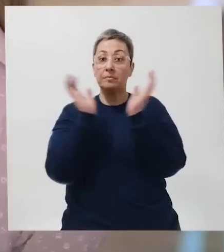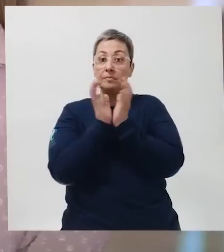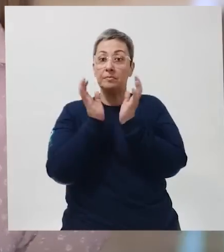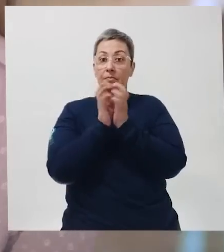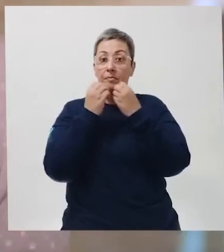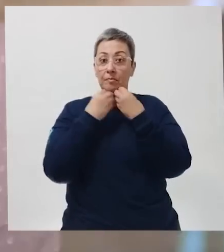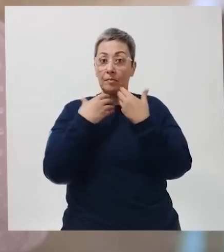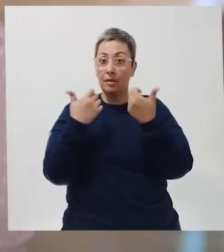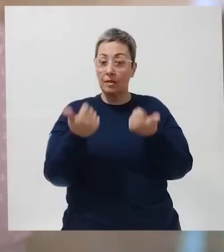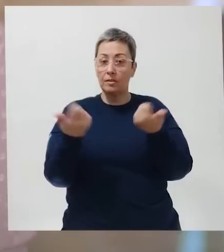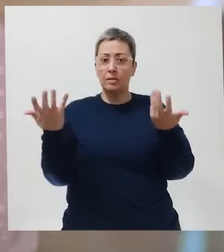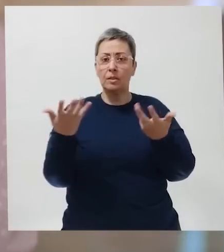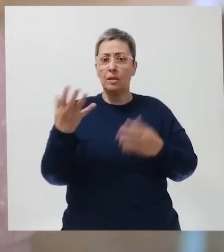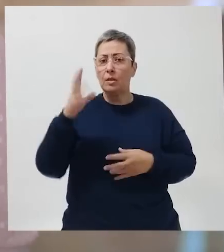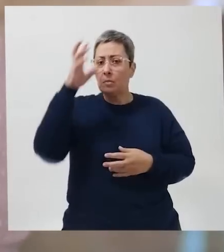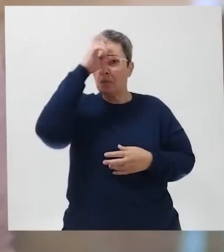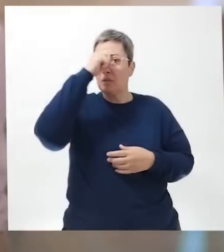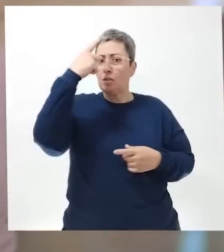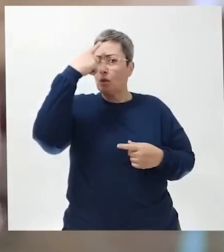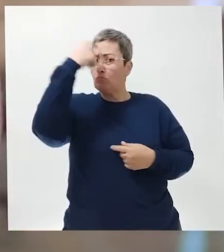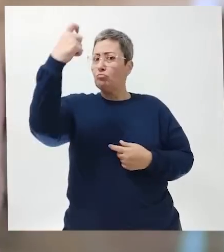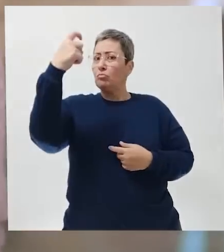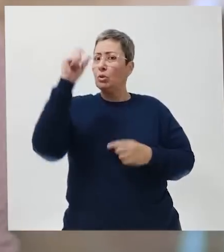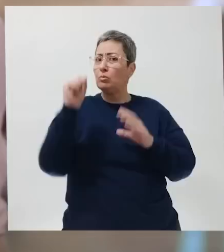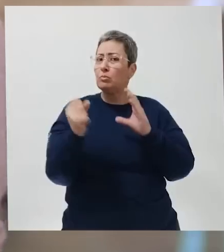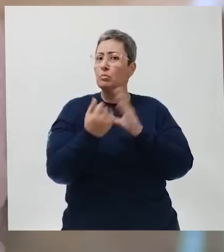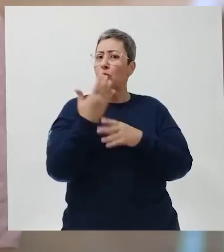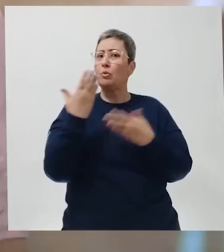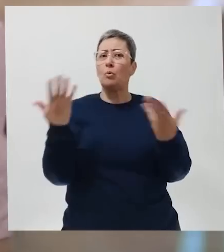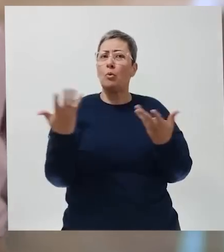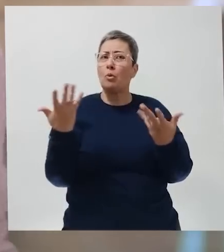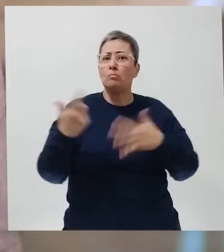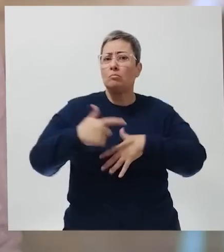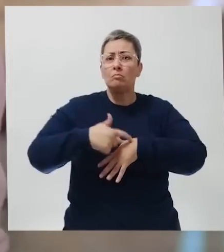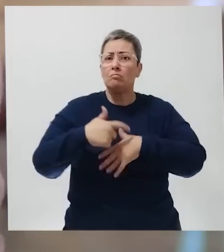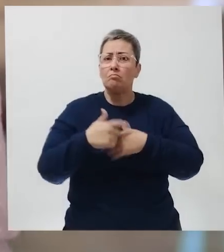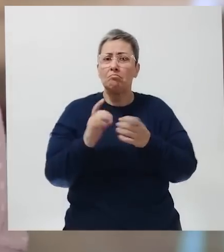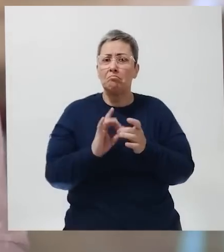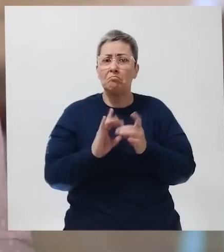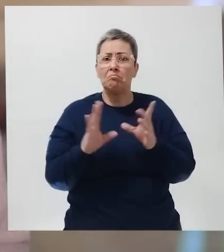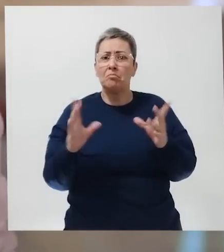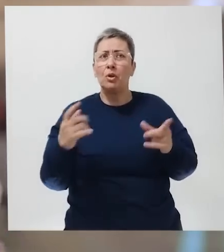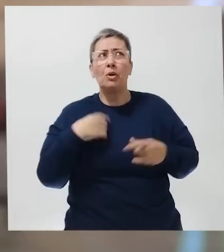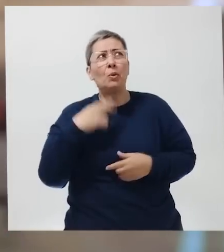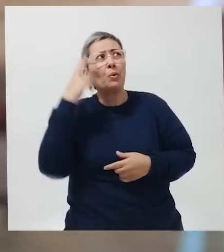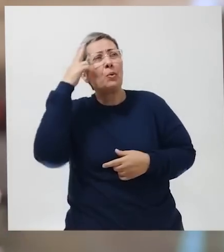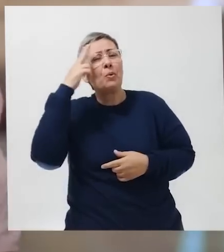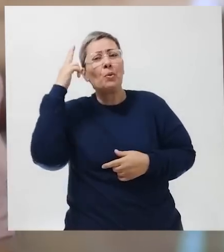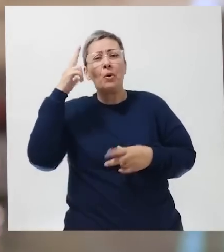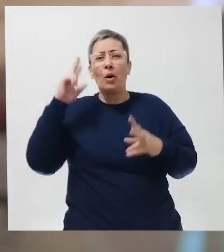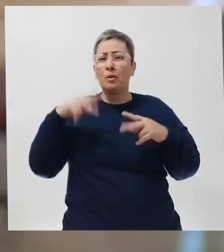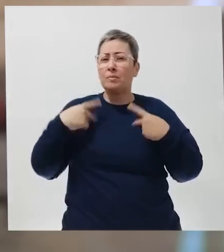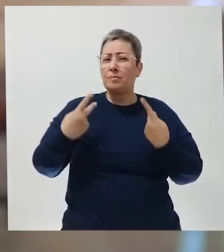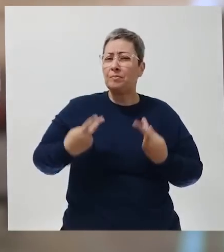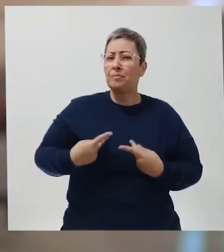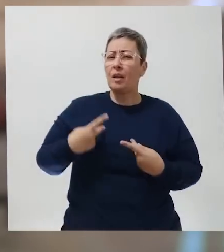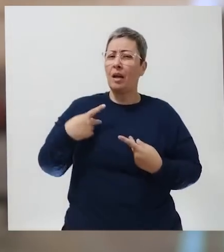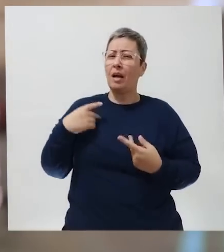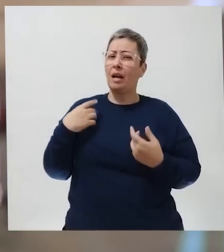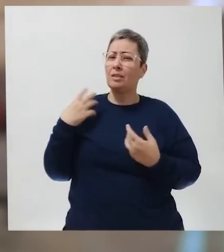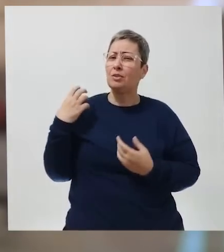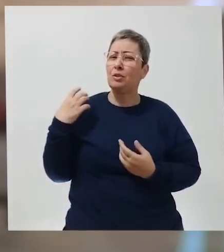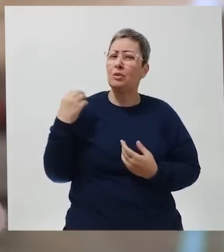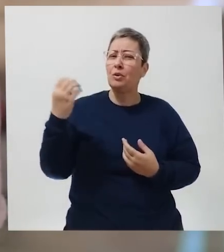Oi, turminha! Como vocês estão? Temos aprendido que as ideias podem surgir em qualquer momento e que o sonho